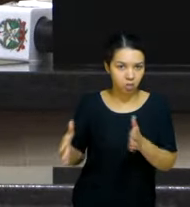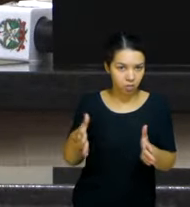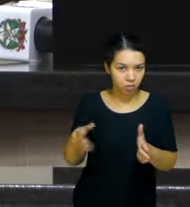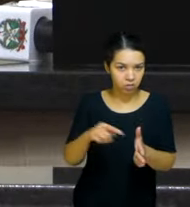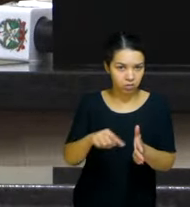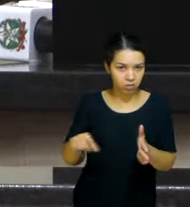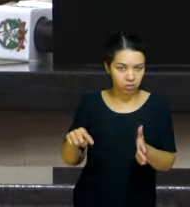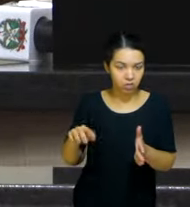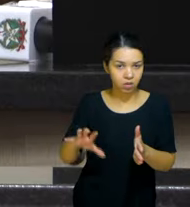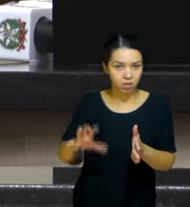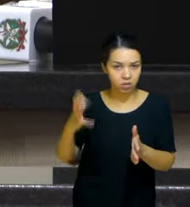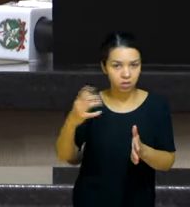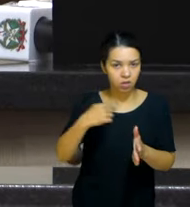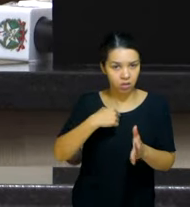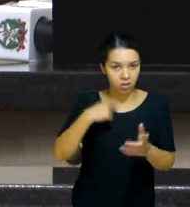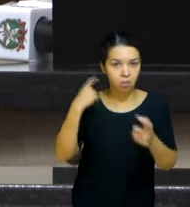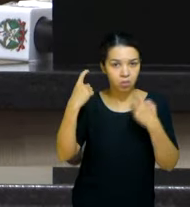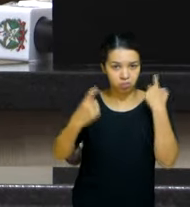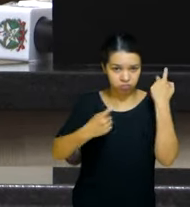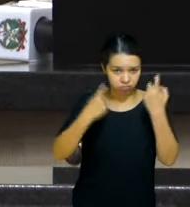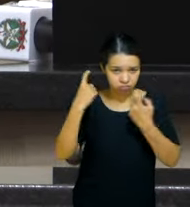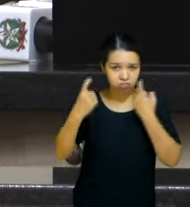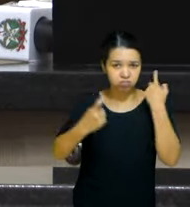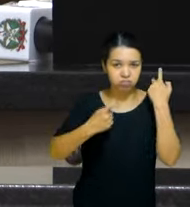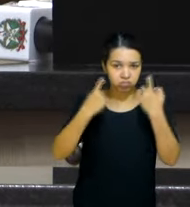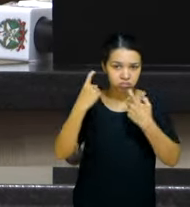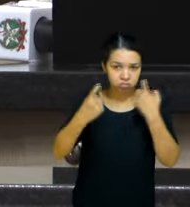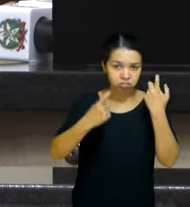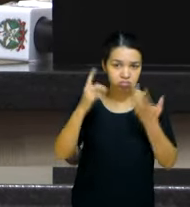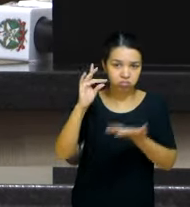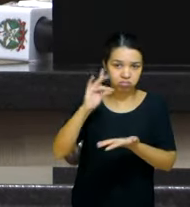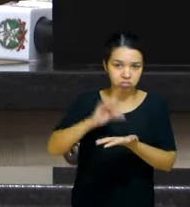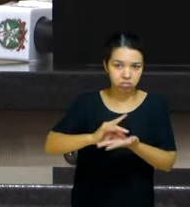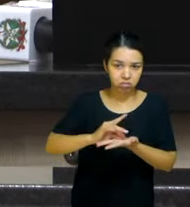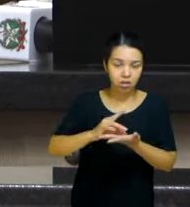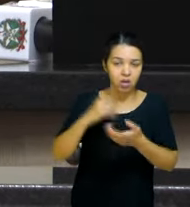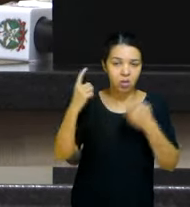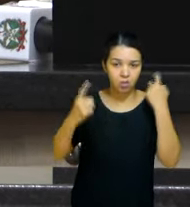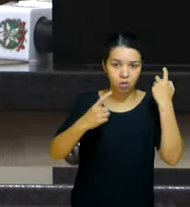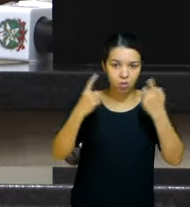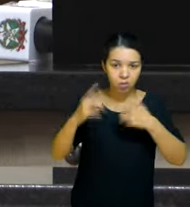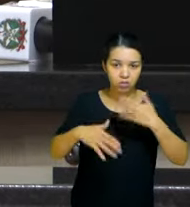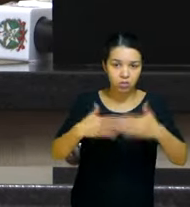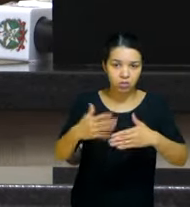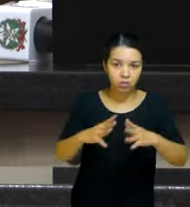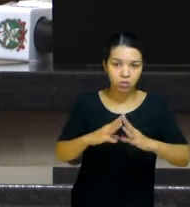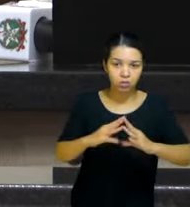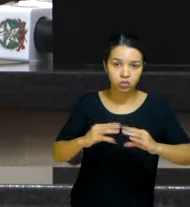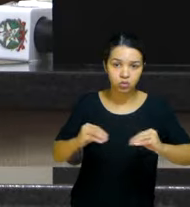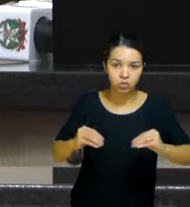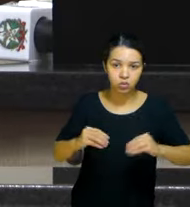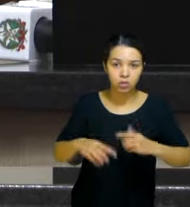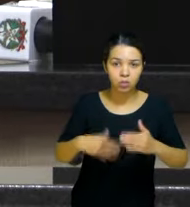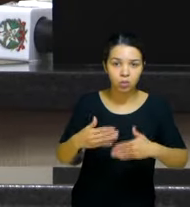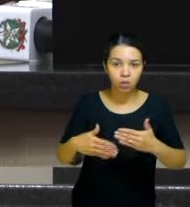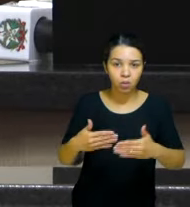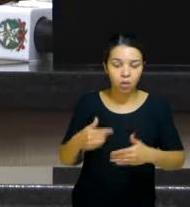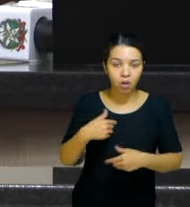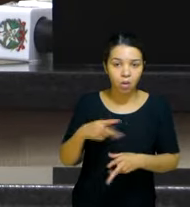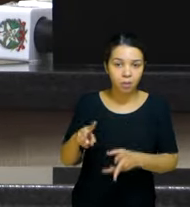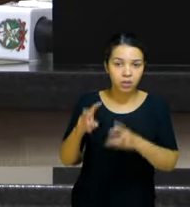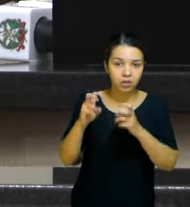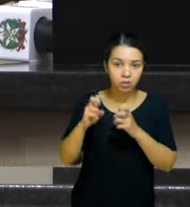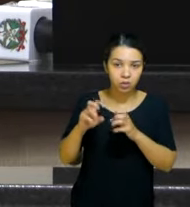muito preocupado. E essa preocupação se dissipou na medida em que eu percebo que todos os integrantes da